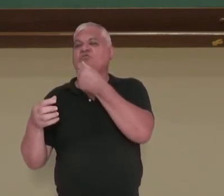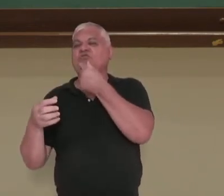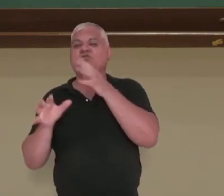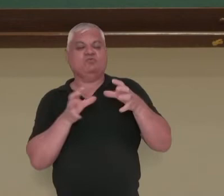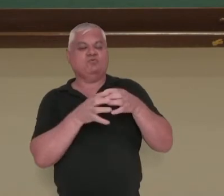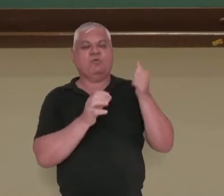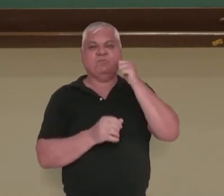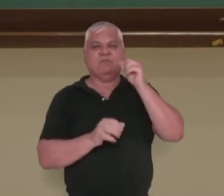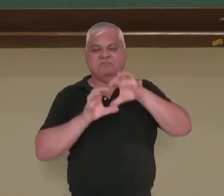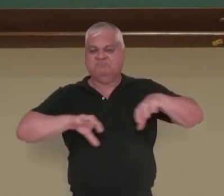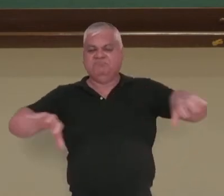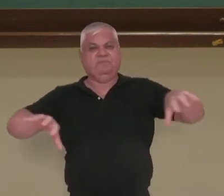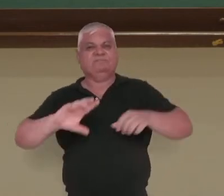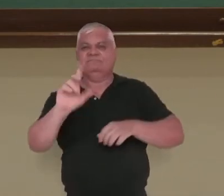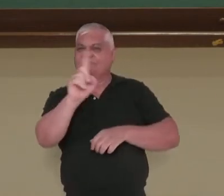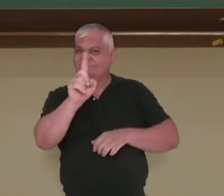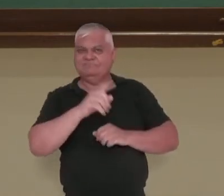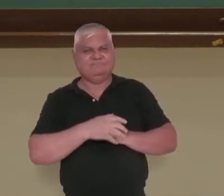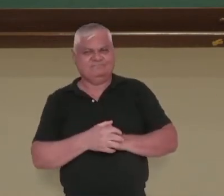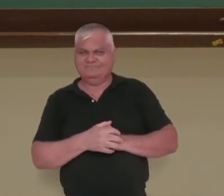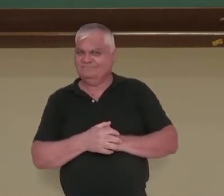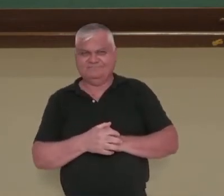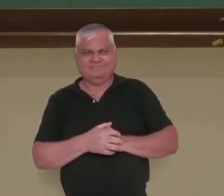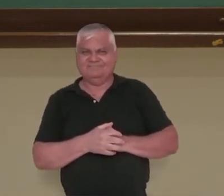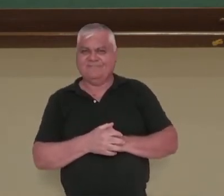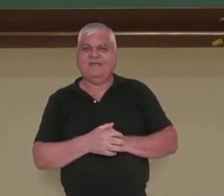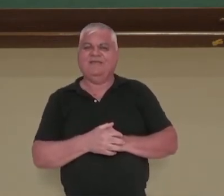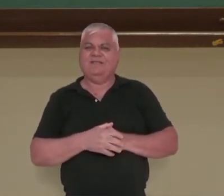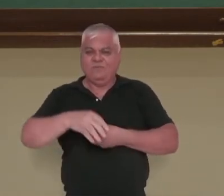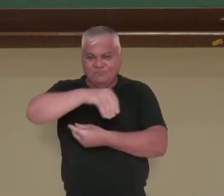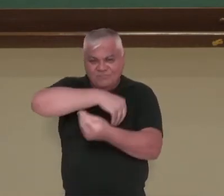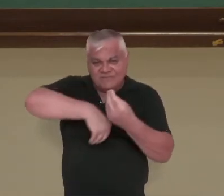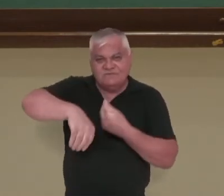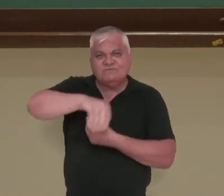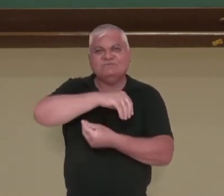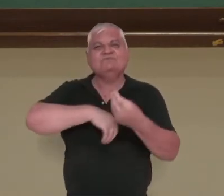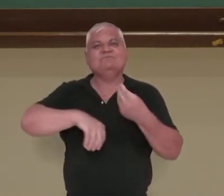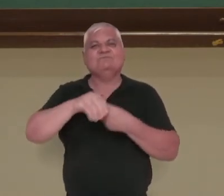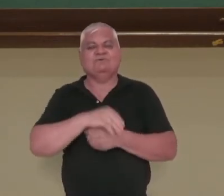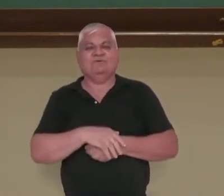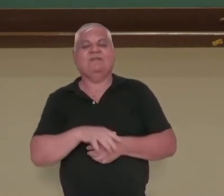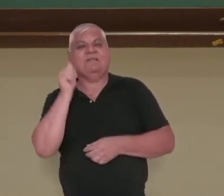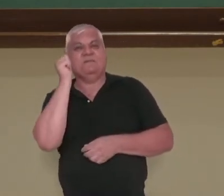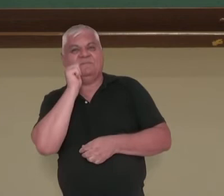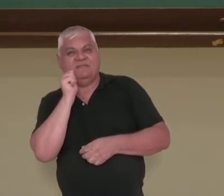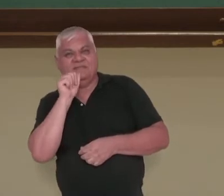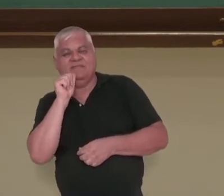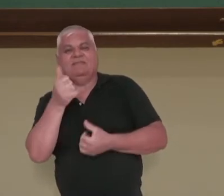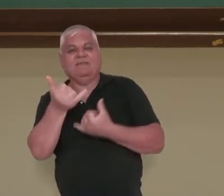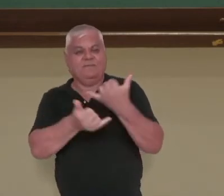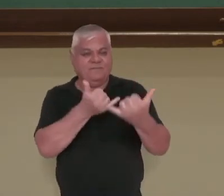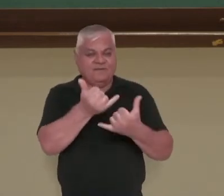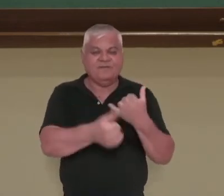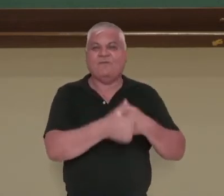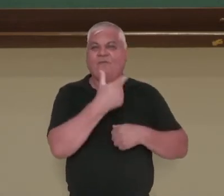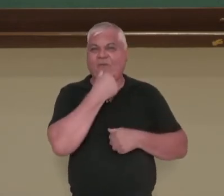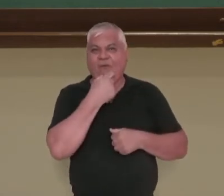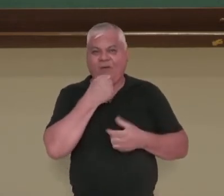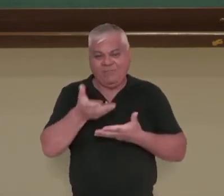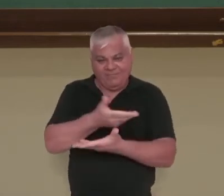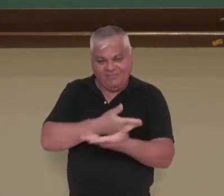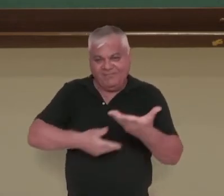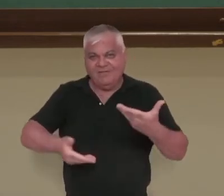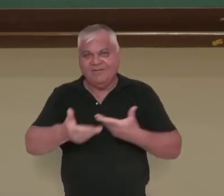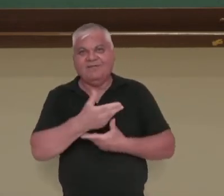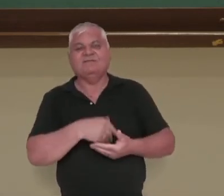jogo for misto e deixarem elas de lado, ou às vezes uma atividade que é mais feminina e as meninas deixarem o menino de lado. Com